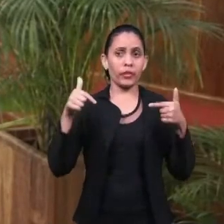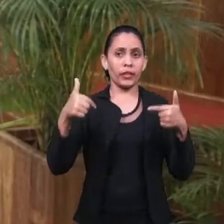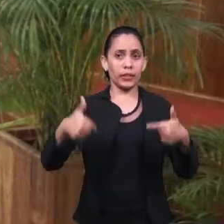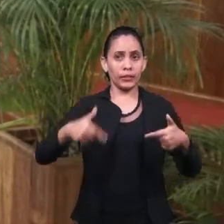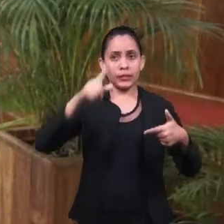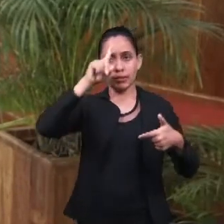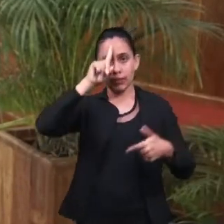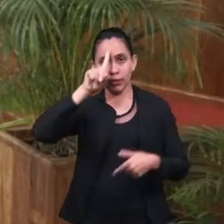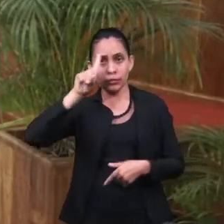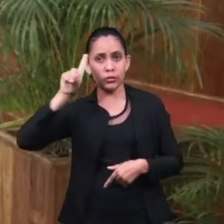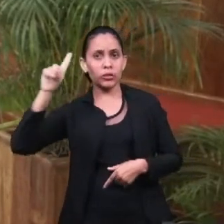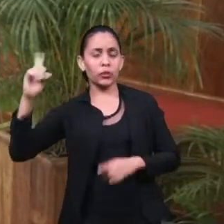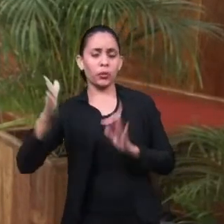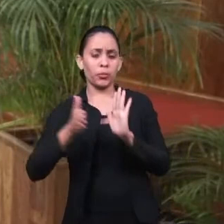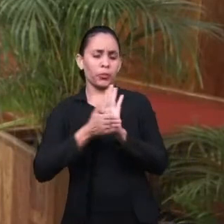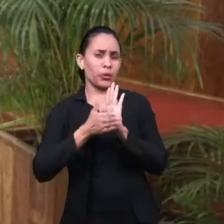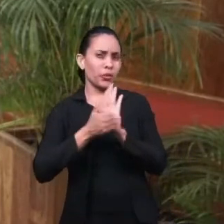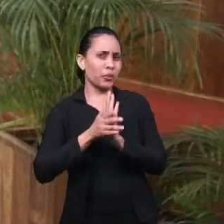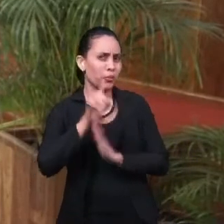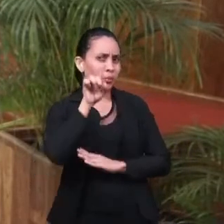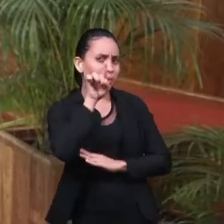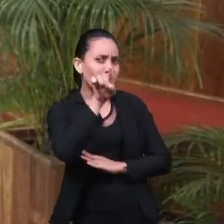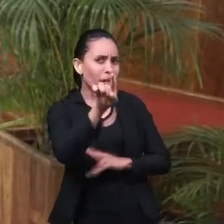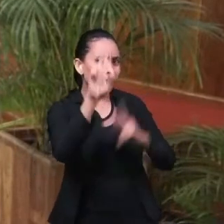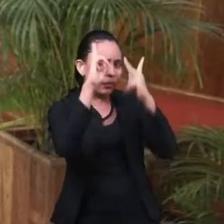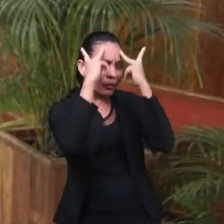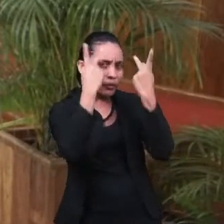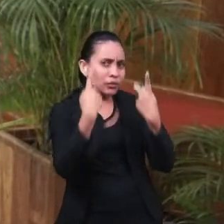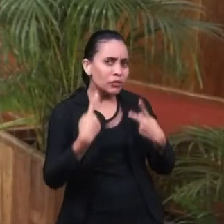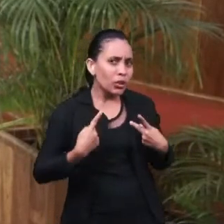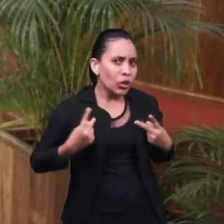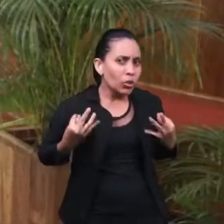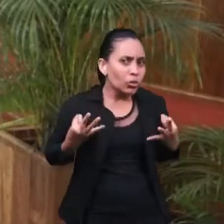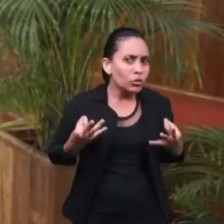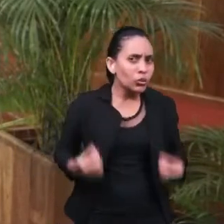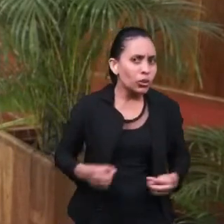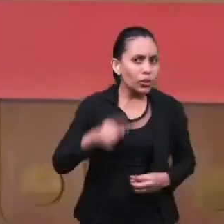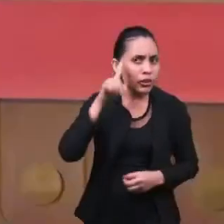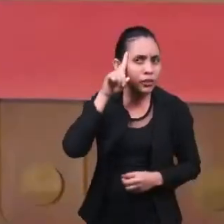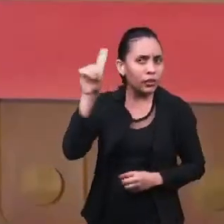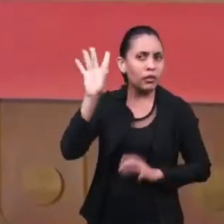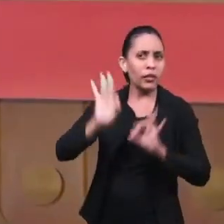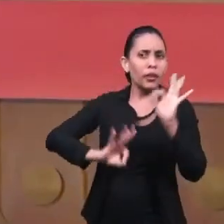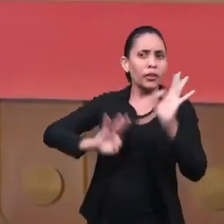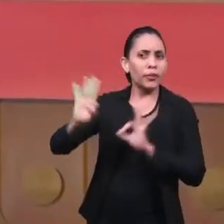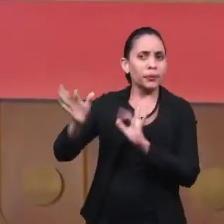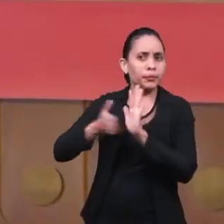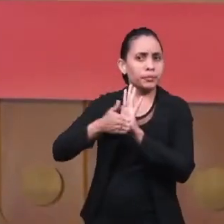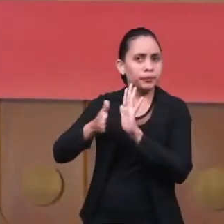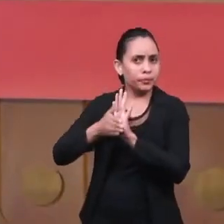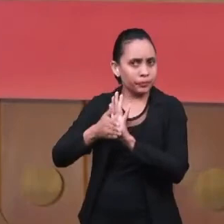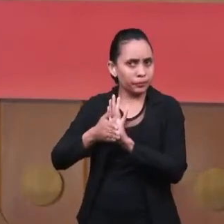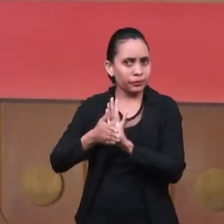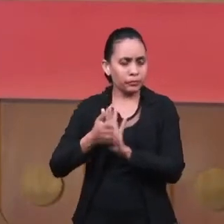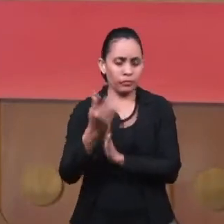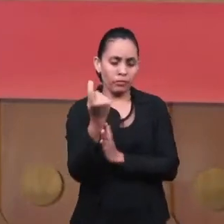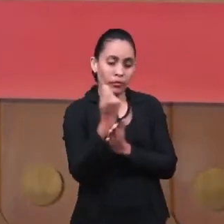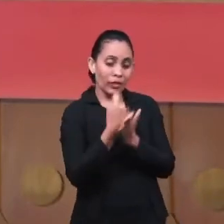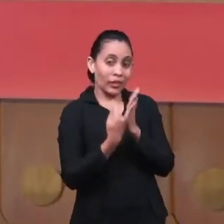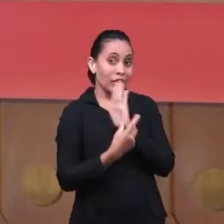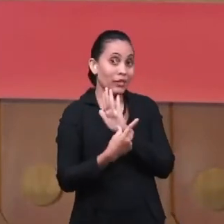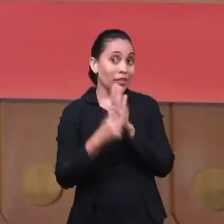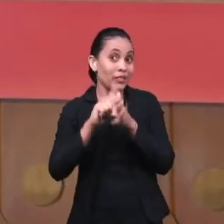ele tem um plano para você, homem. Todas as coisas, Deus tem um plano para a sua vida, todas as coisas foram escritas antes de